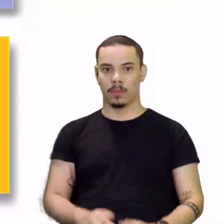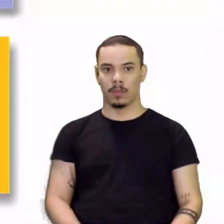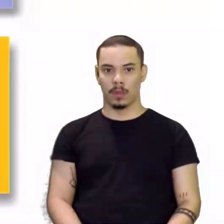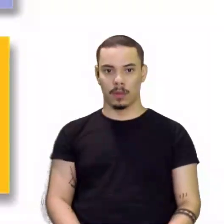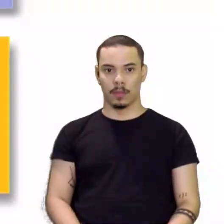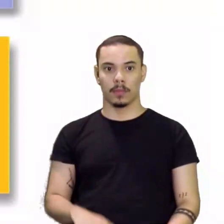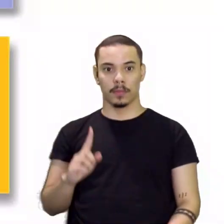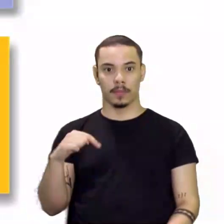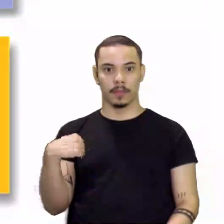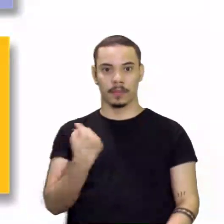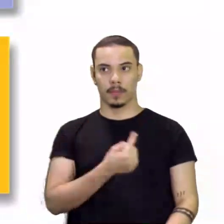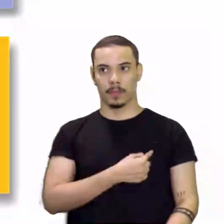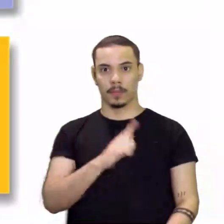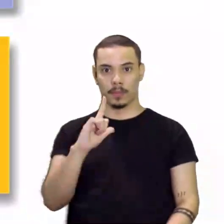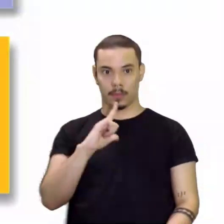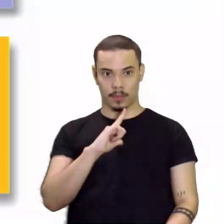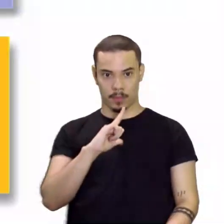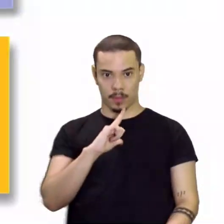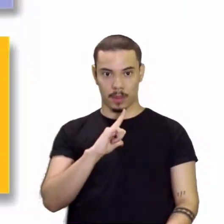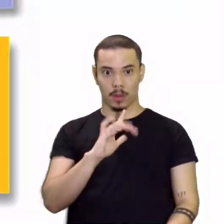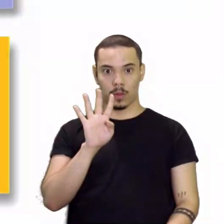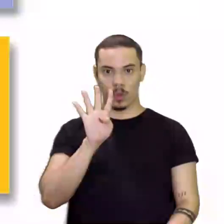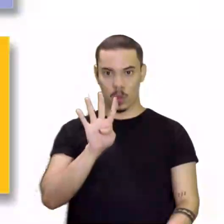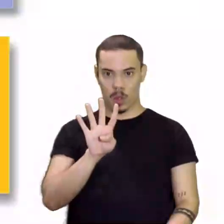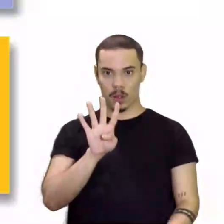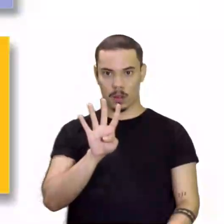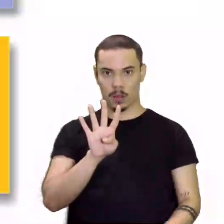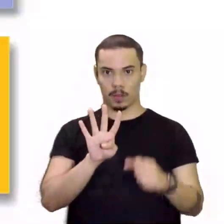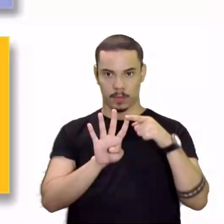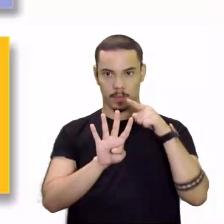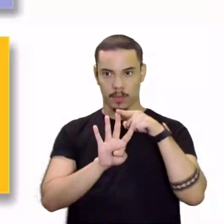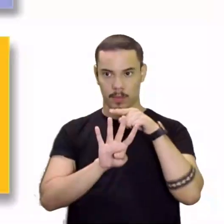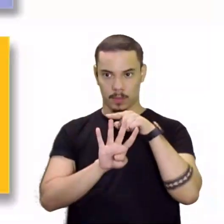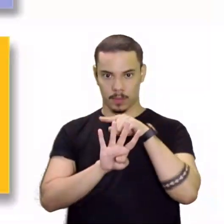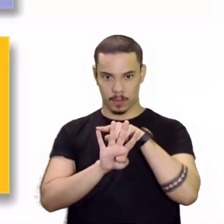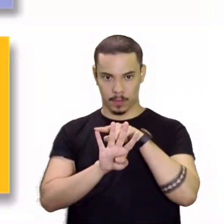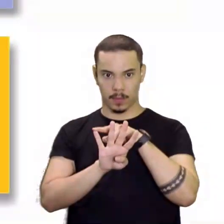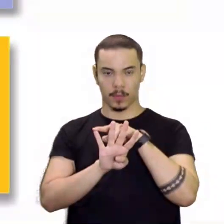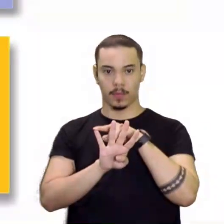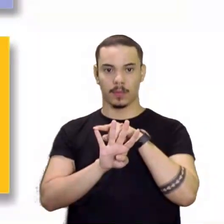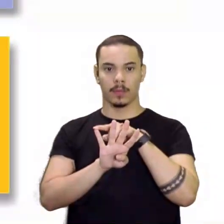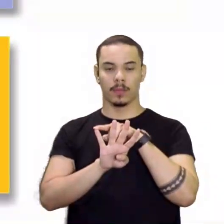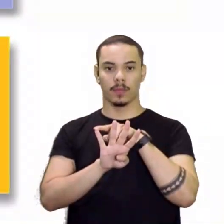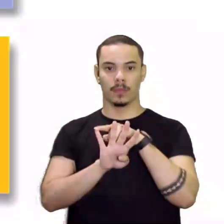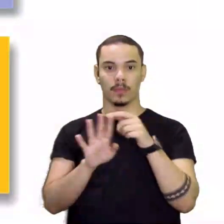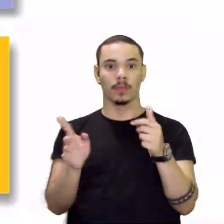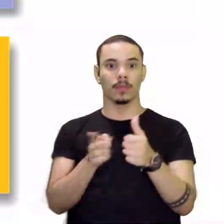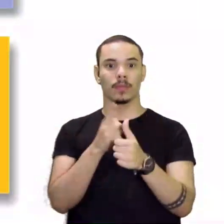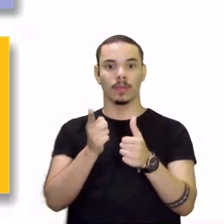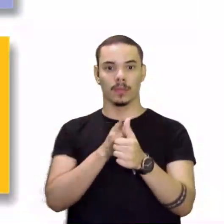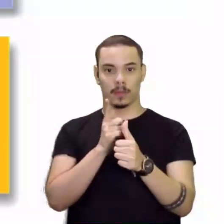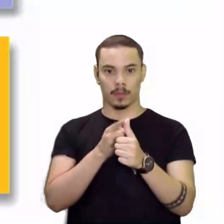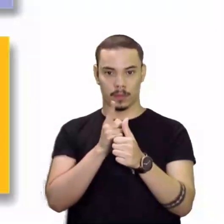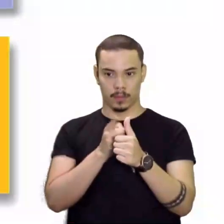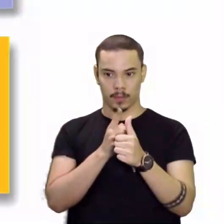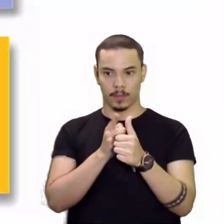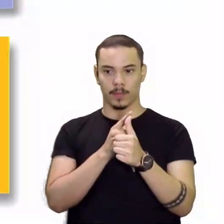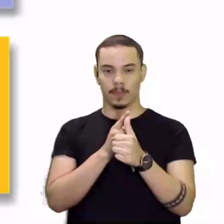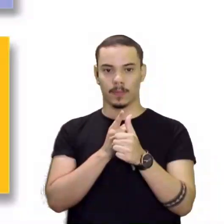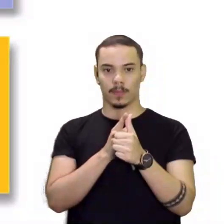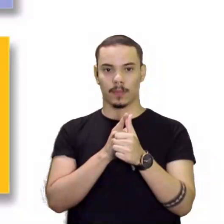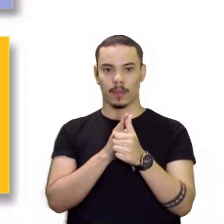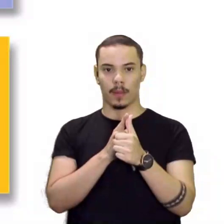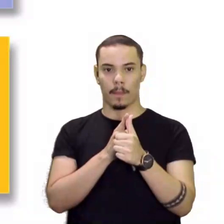Nós temos quatro formações. Quais são as quatro formações? Primeiro, nós